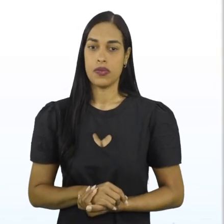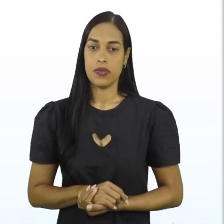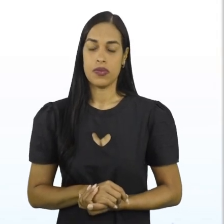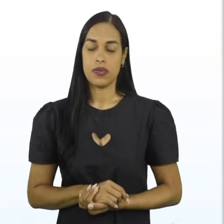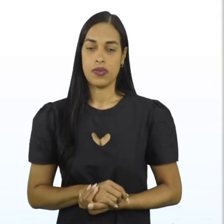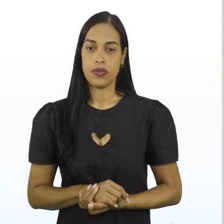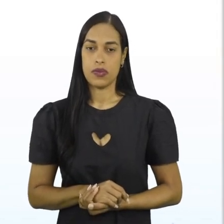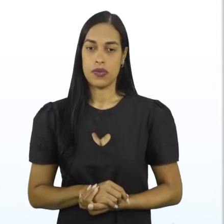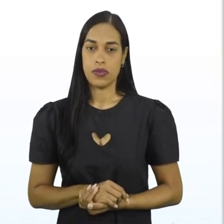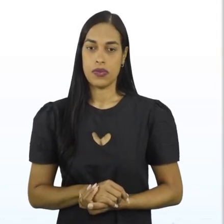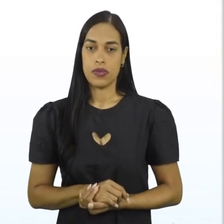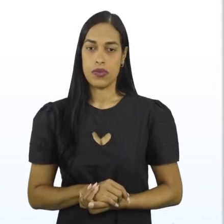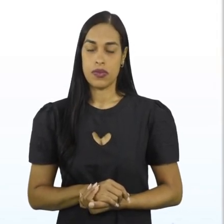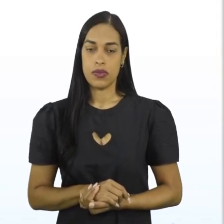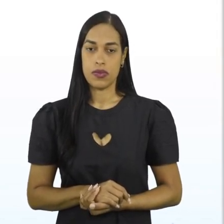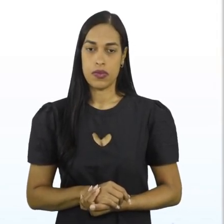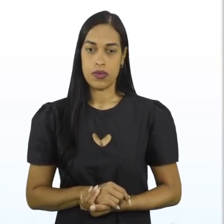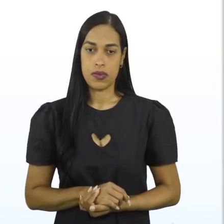eles são